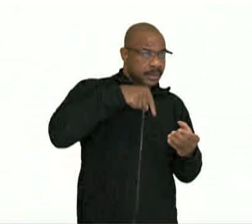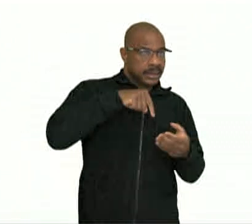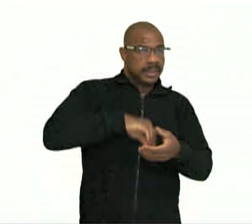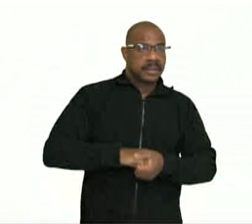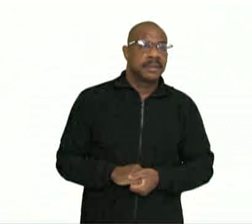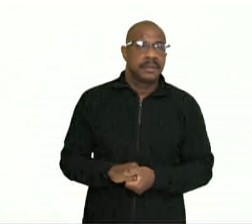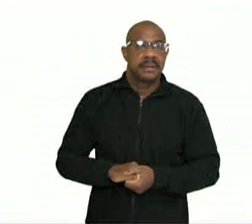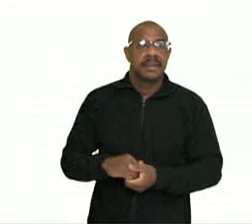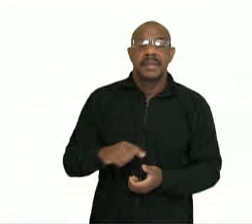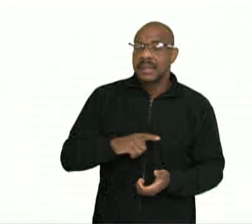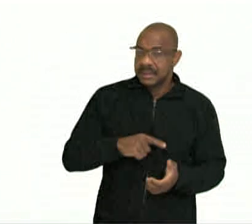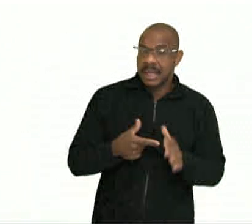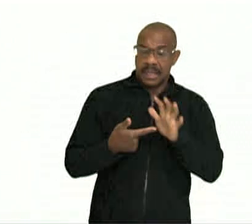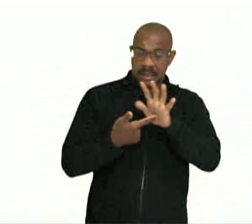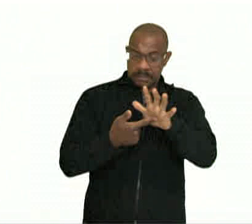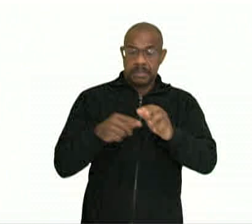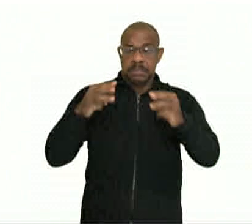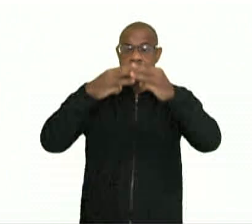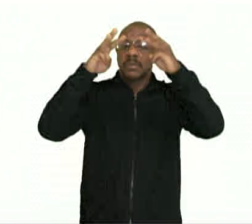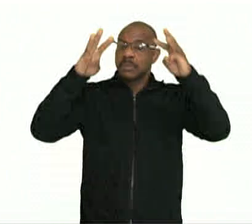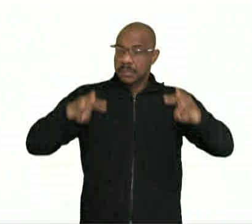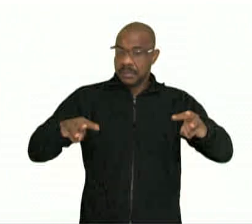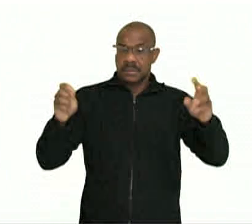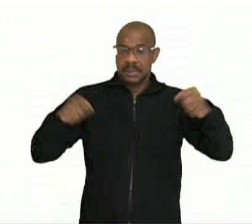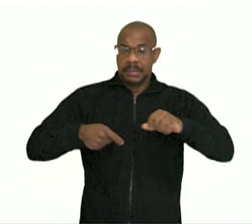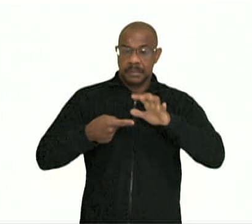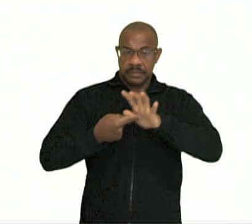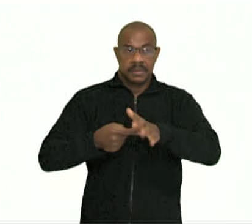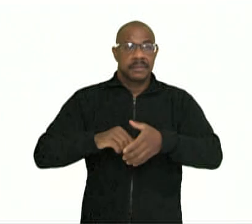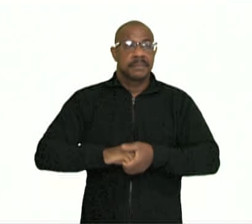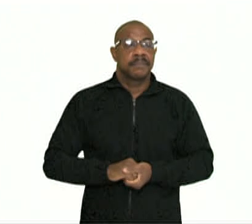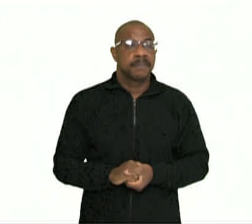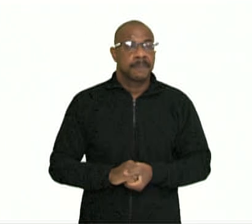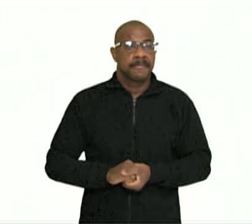expostos no Museu Aeroespacial de Washington.